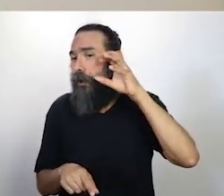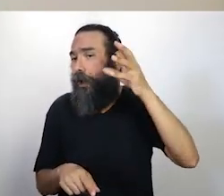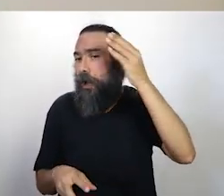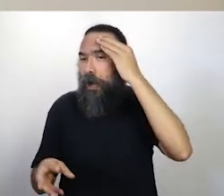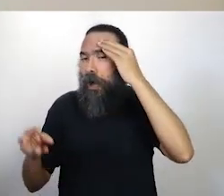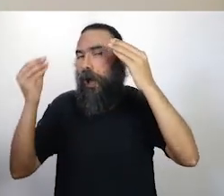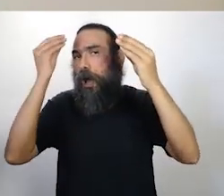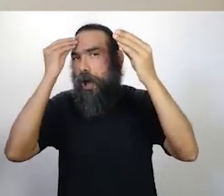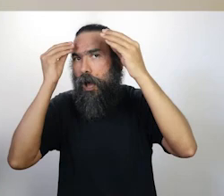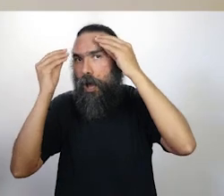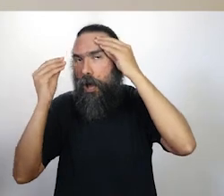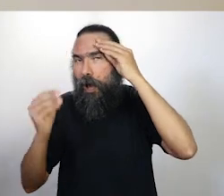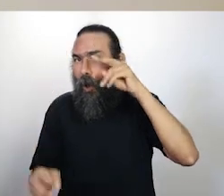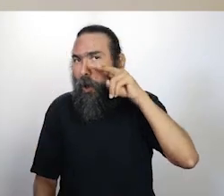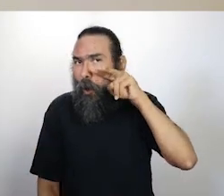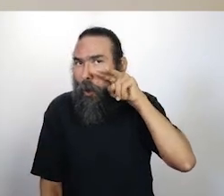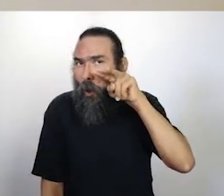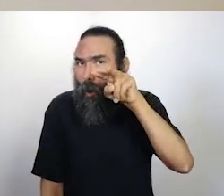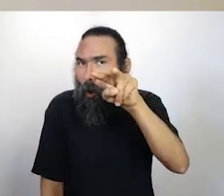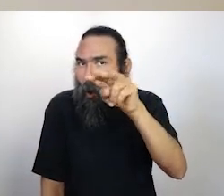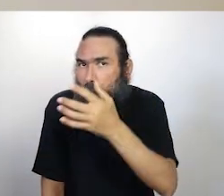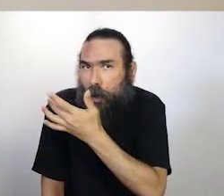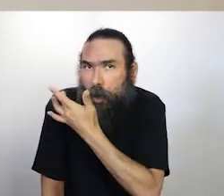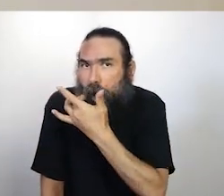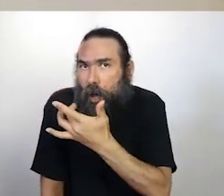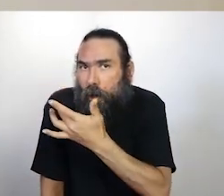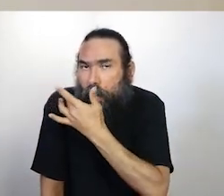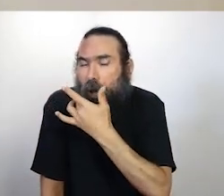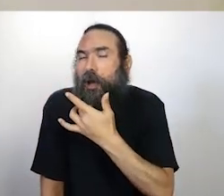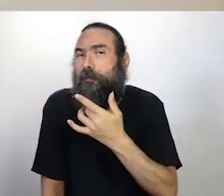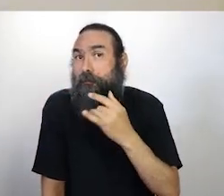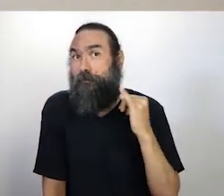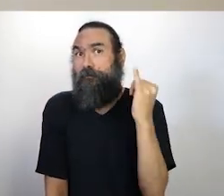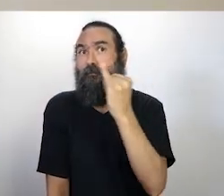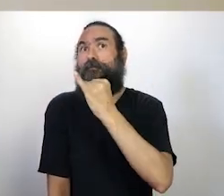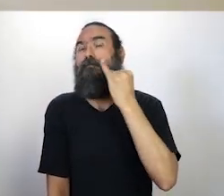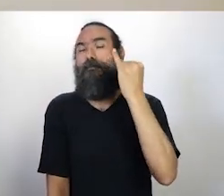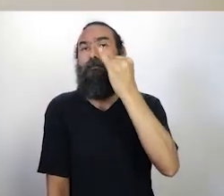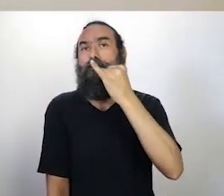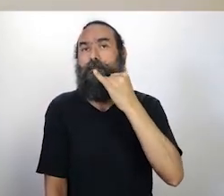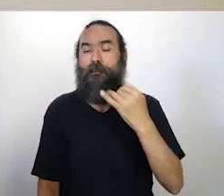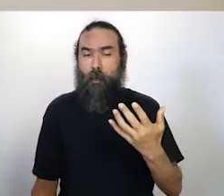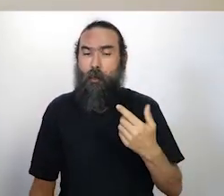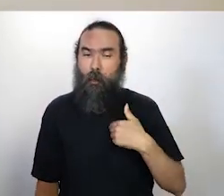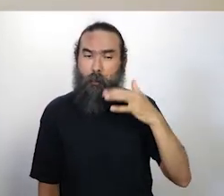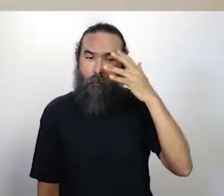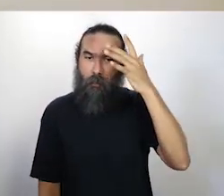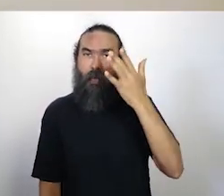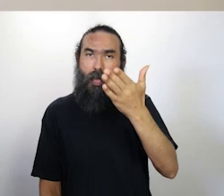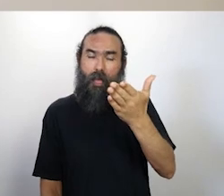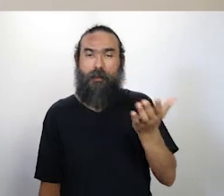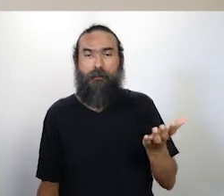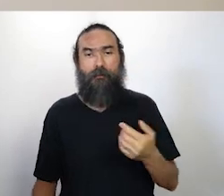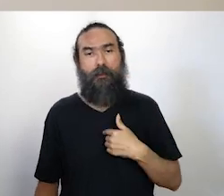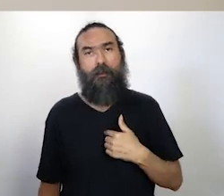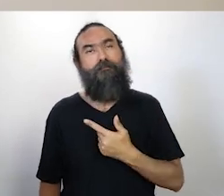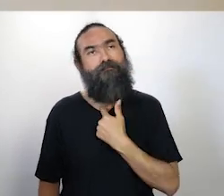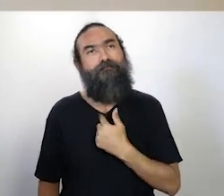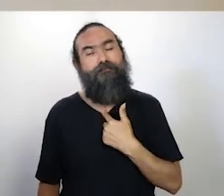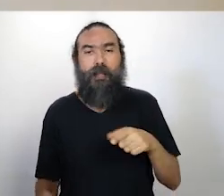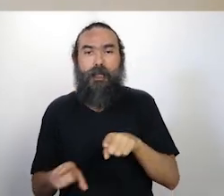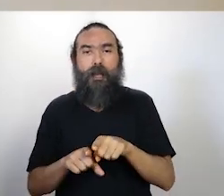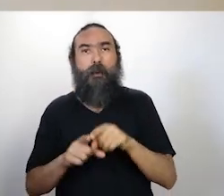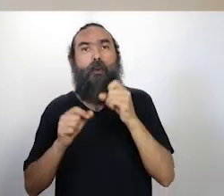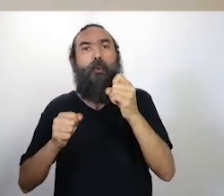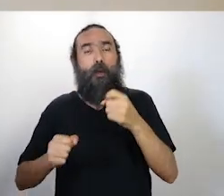olhar também diz muito. Então, penso que era isso, né?